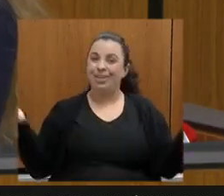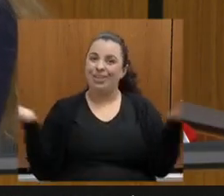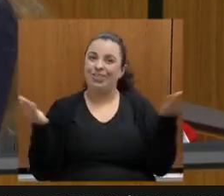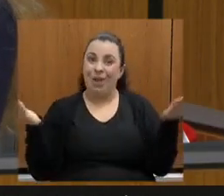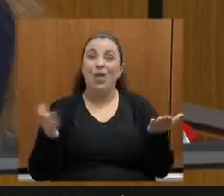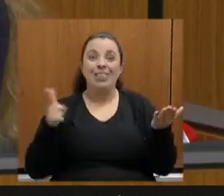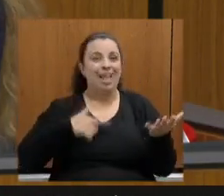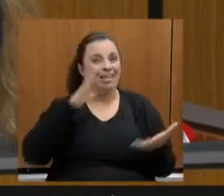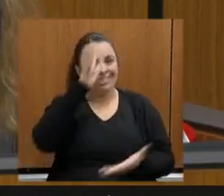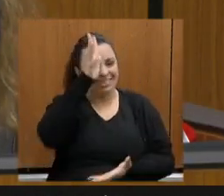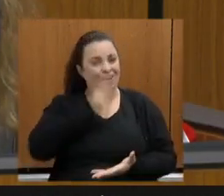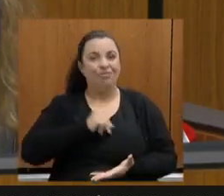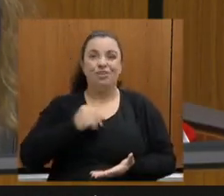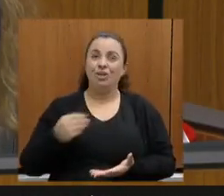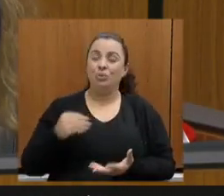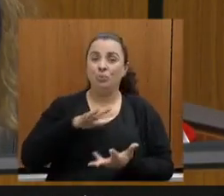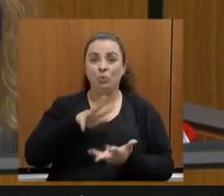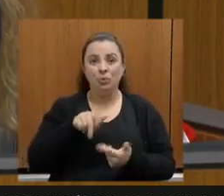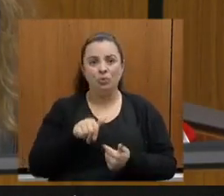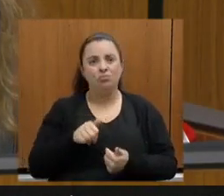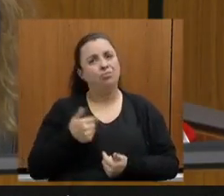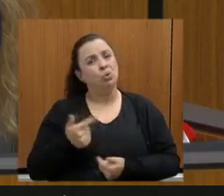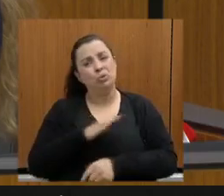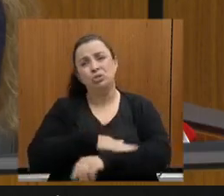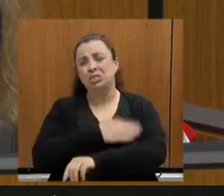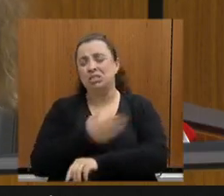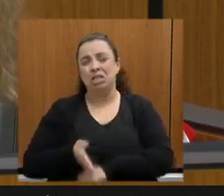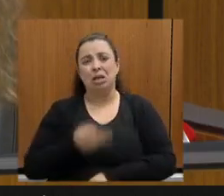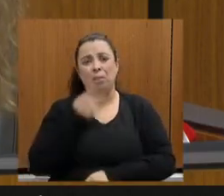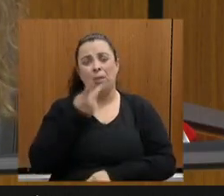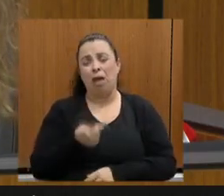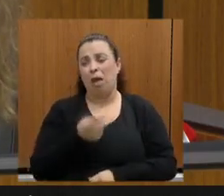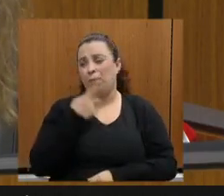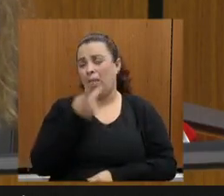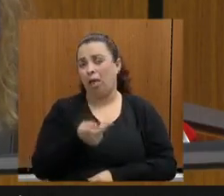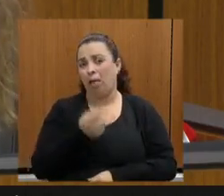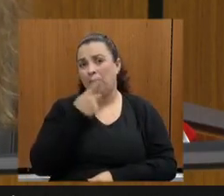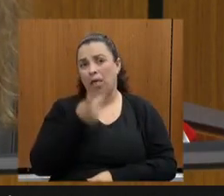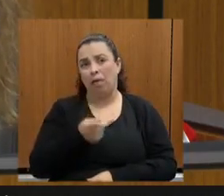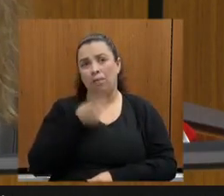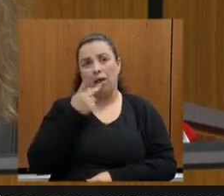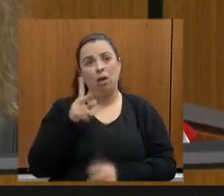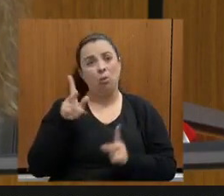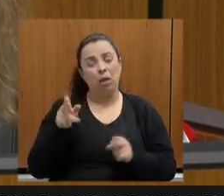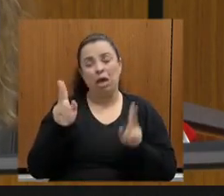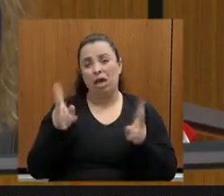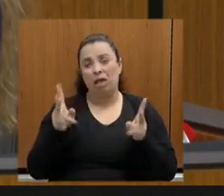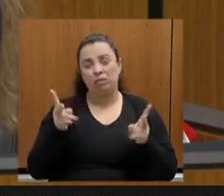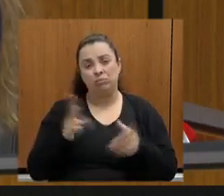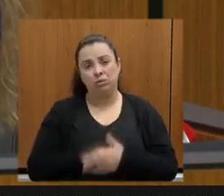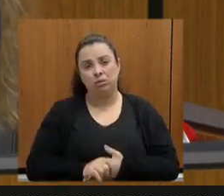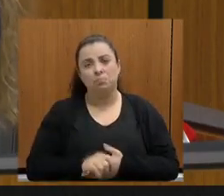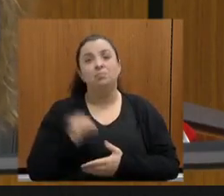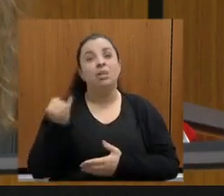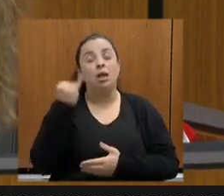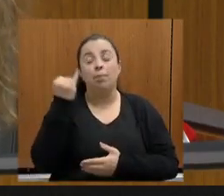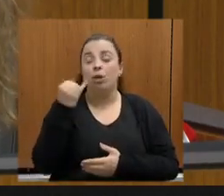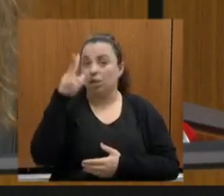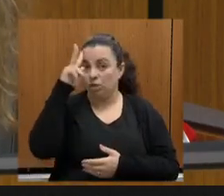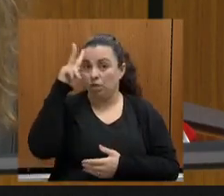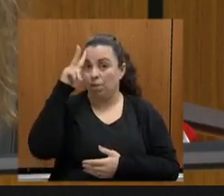o mesmo script então é importante resgatar quando que nós perdemos a condição de